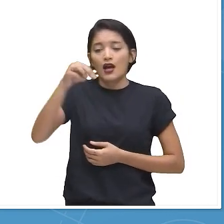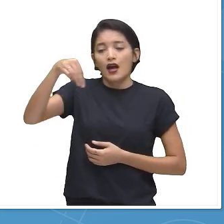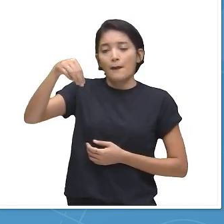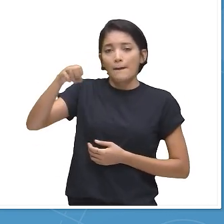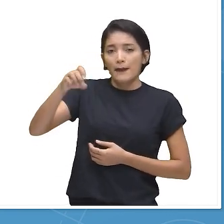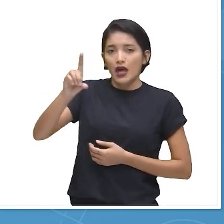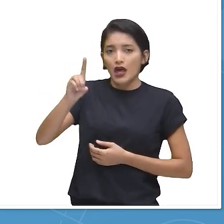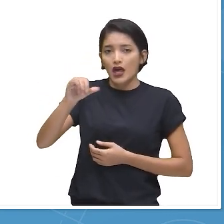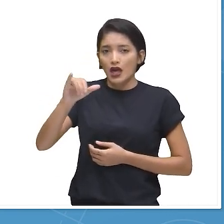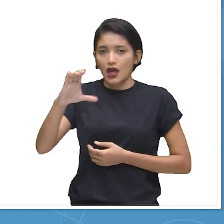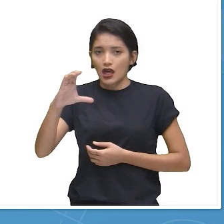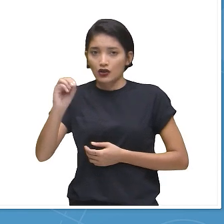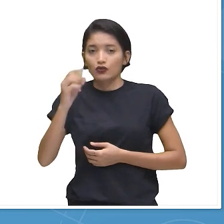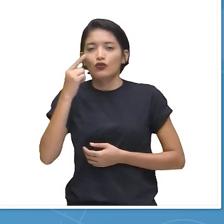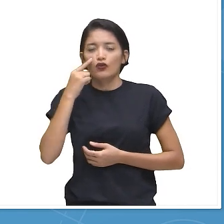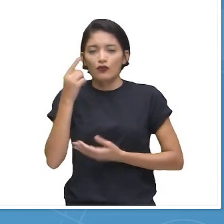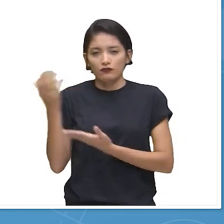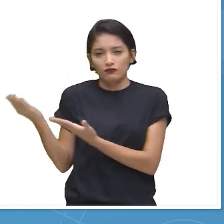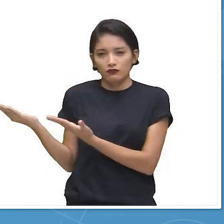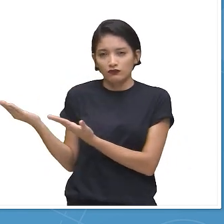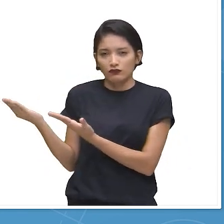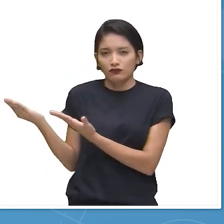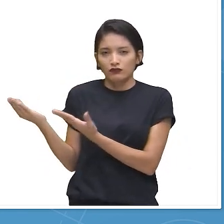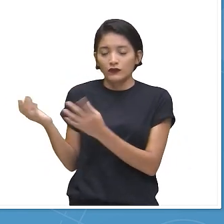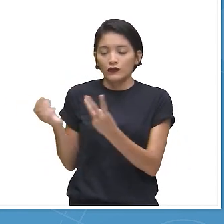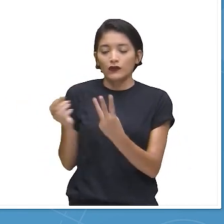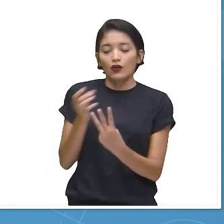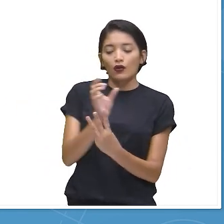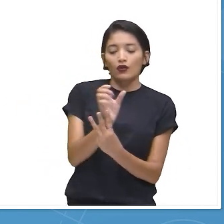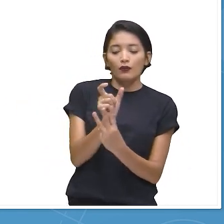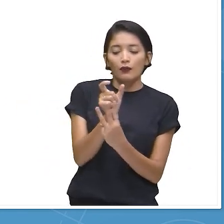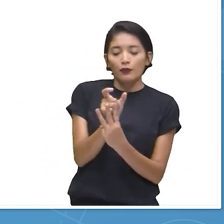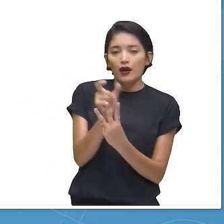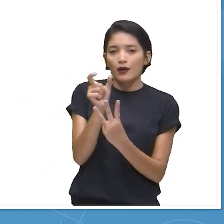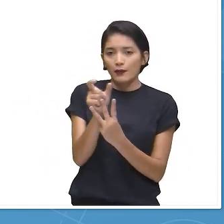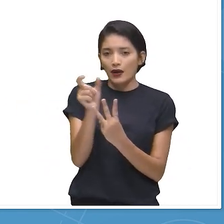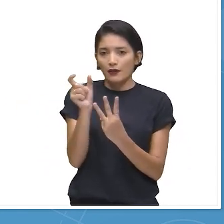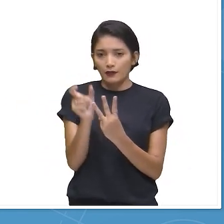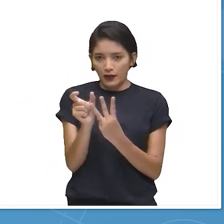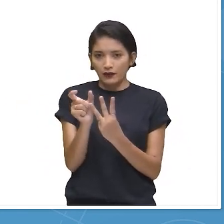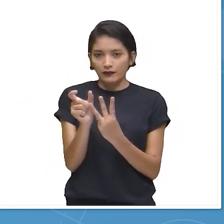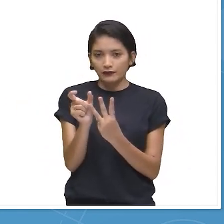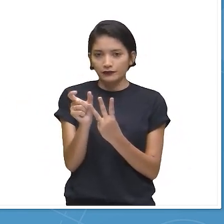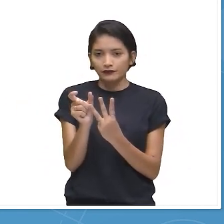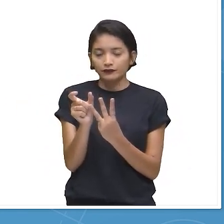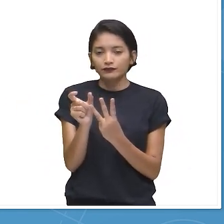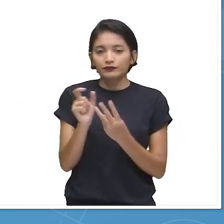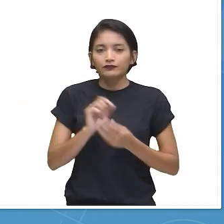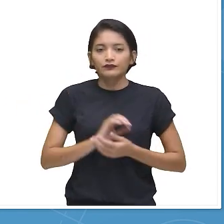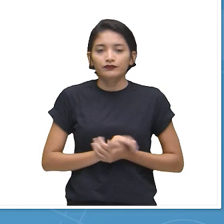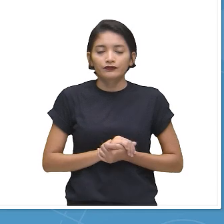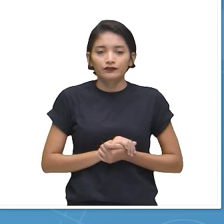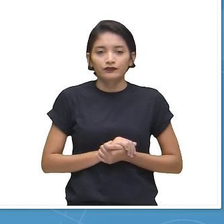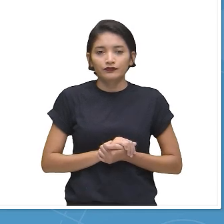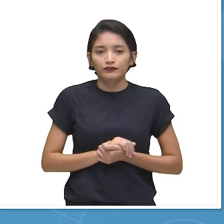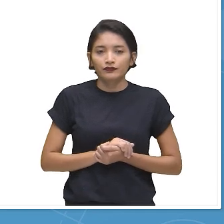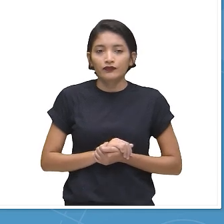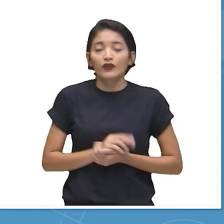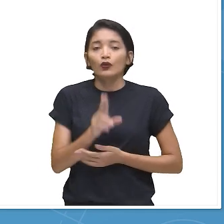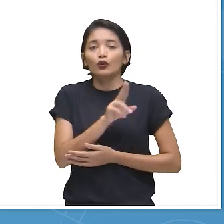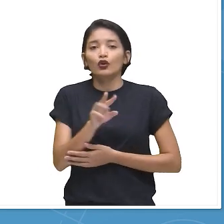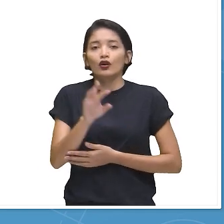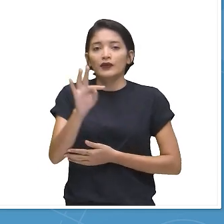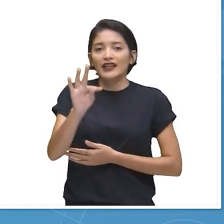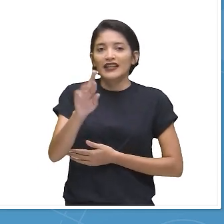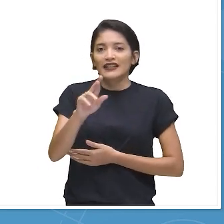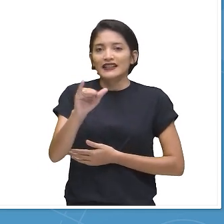eu tenho 1, 2, 3 sílabas. Então, esta palavra é chamada de trissílaba. Por